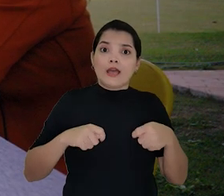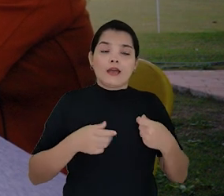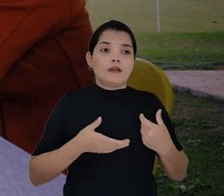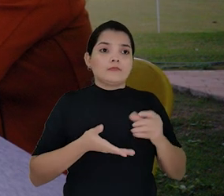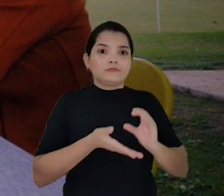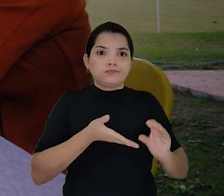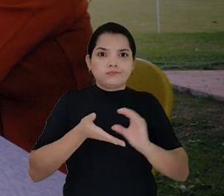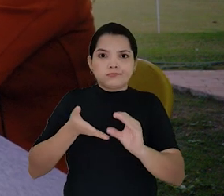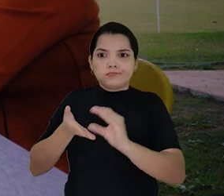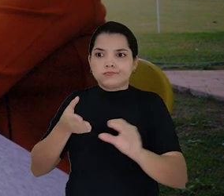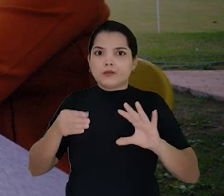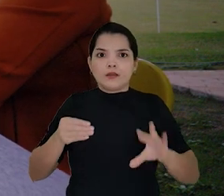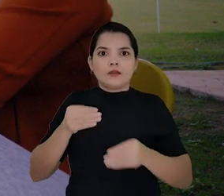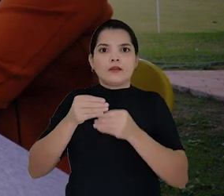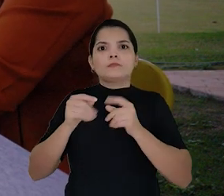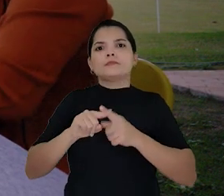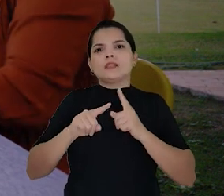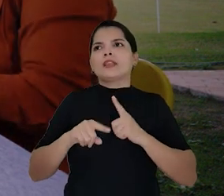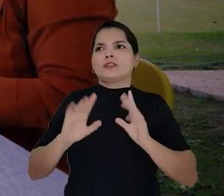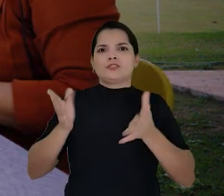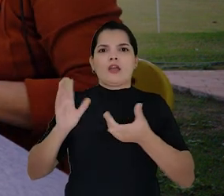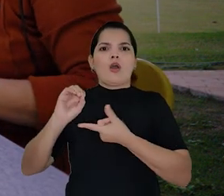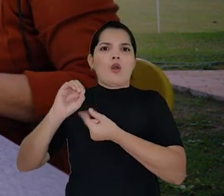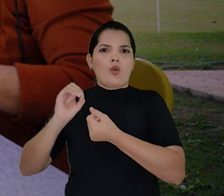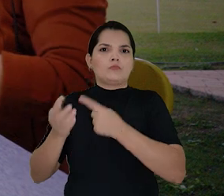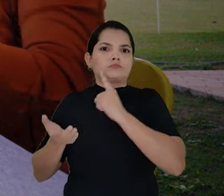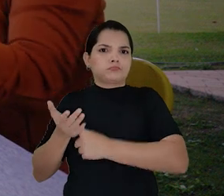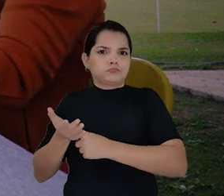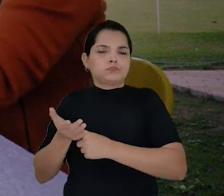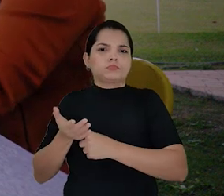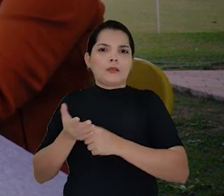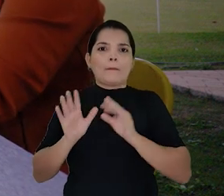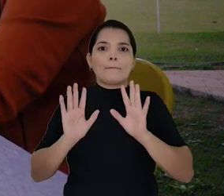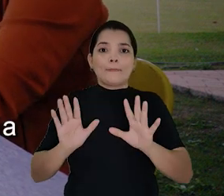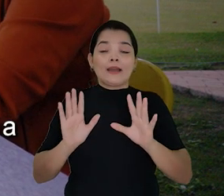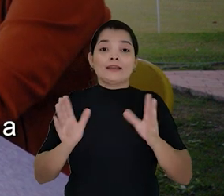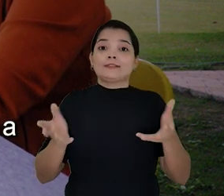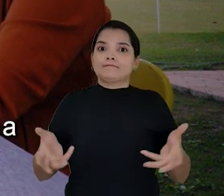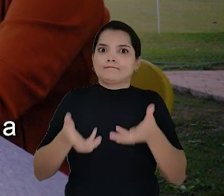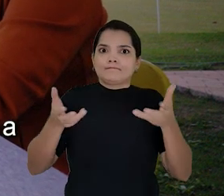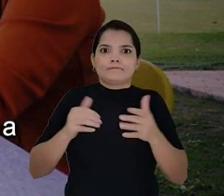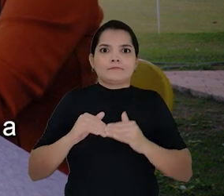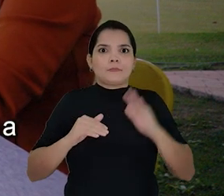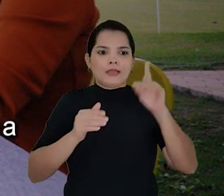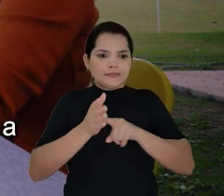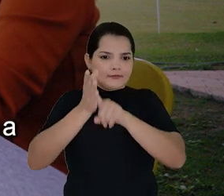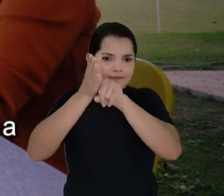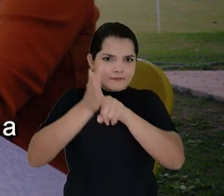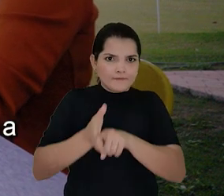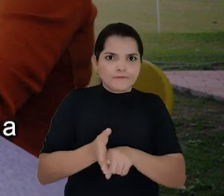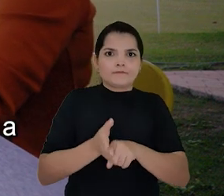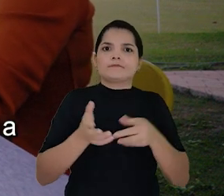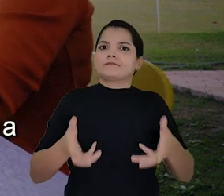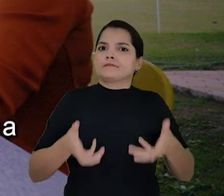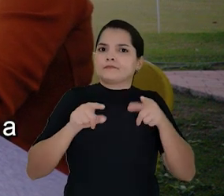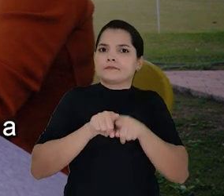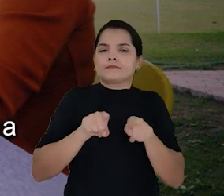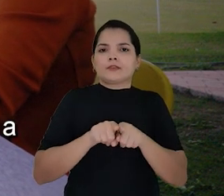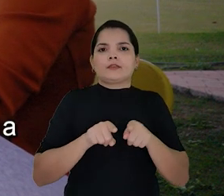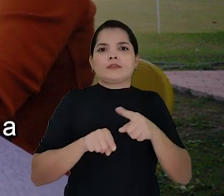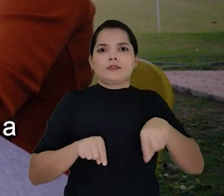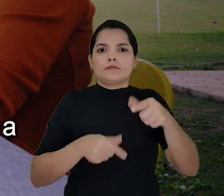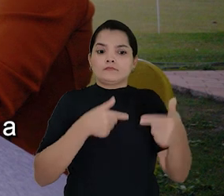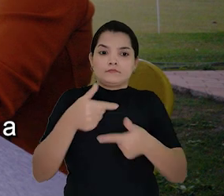recursos adicionais além dos orçamentários previstos para ampliar sua infraestrutura de pesquisa dar mais condições das